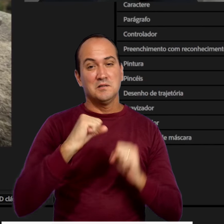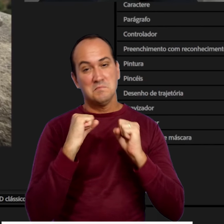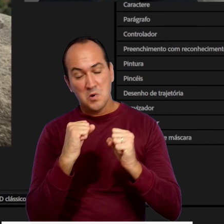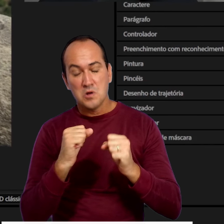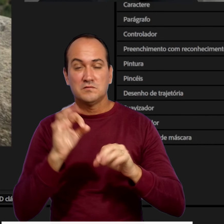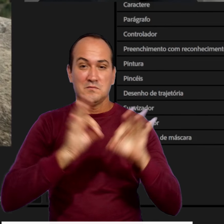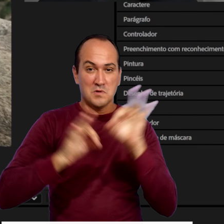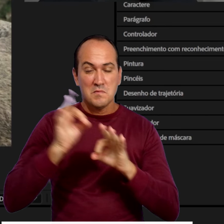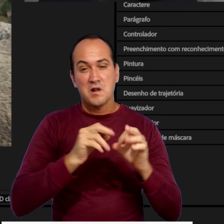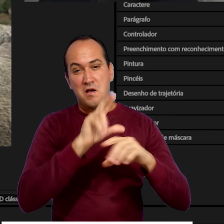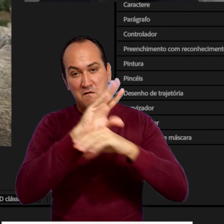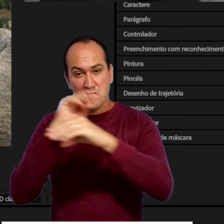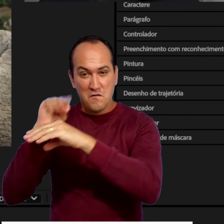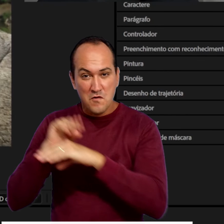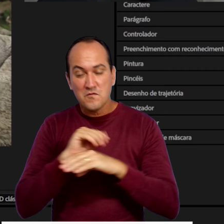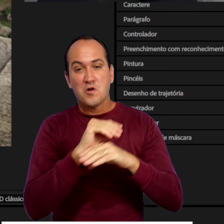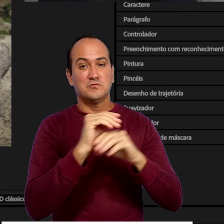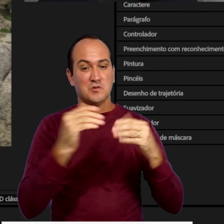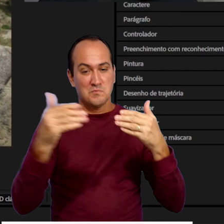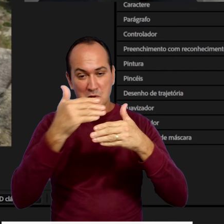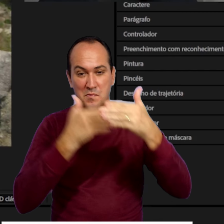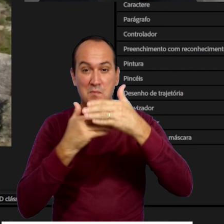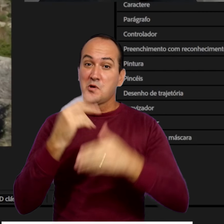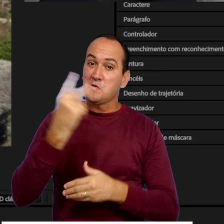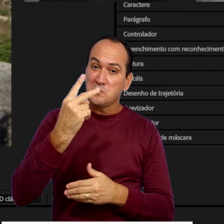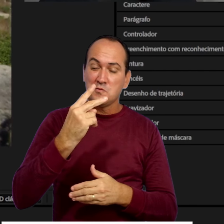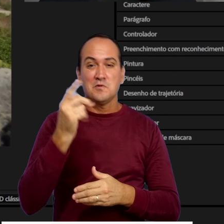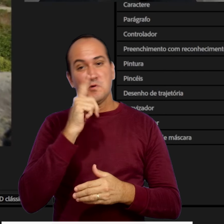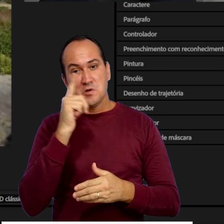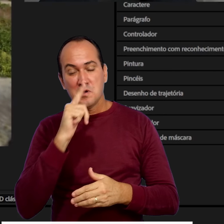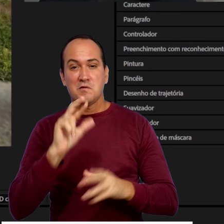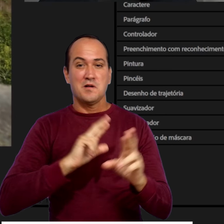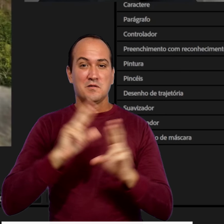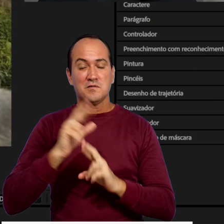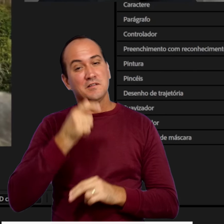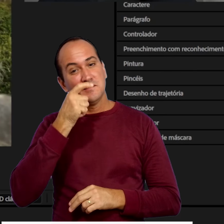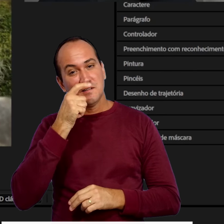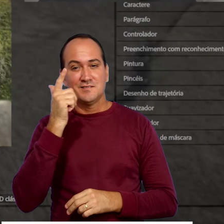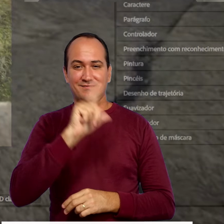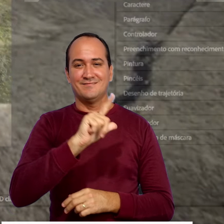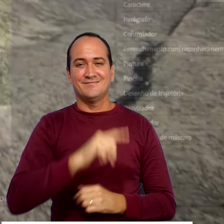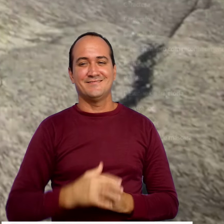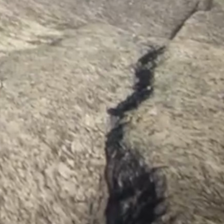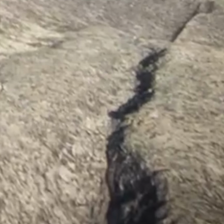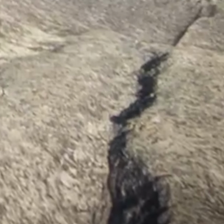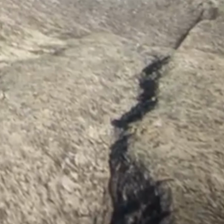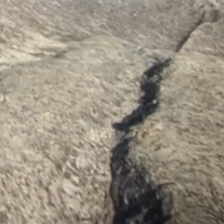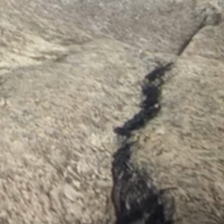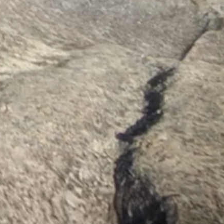interessante que a gente pode fazer a partir de fotos. Eu separei só 2 camadinhas e a gente conseguiu um resultado aí bem interessante.